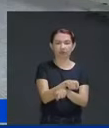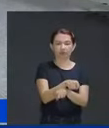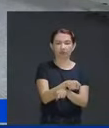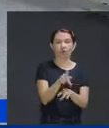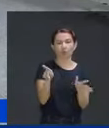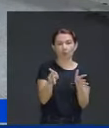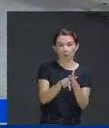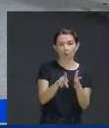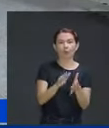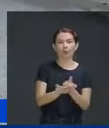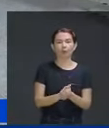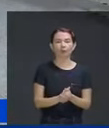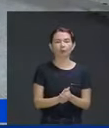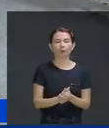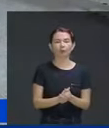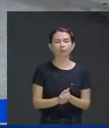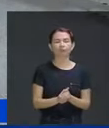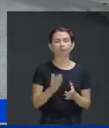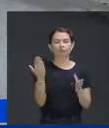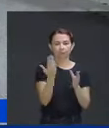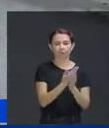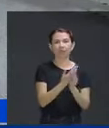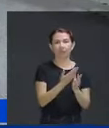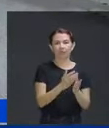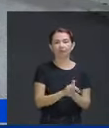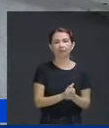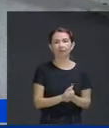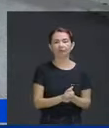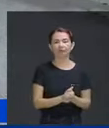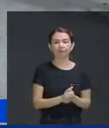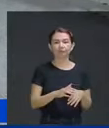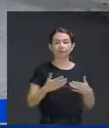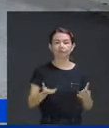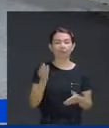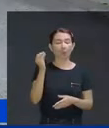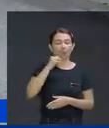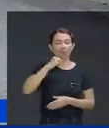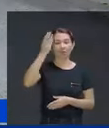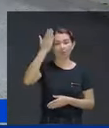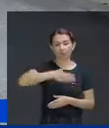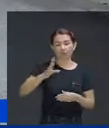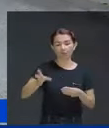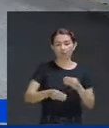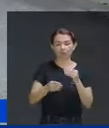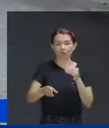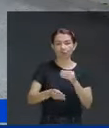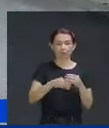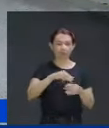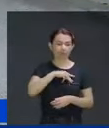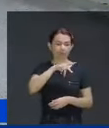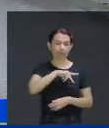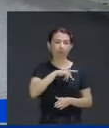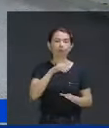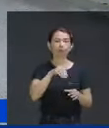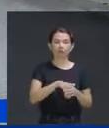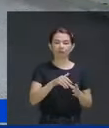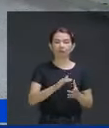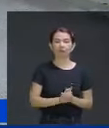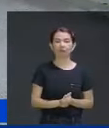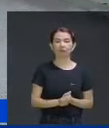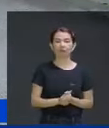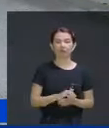preclusão aventada no acórdão embargado. C. Omissão acerca da fragilidade das provas juntadas pelo Ministério Público. E